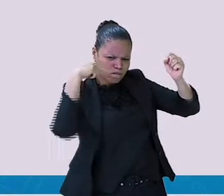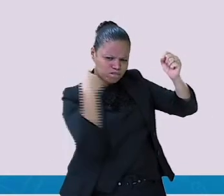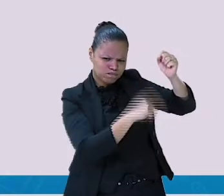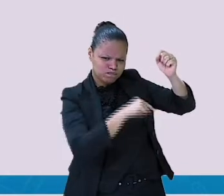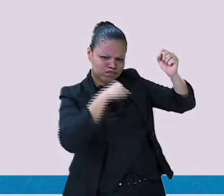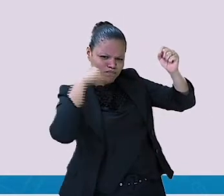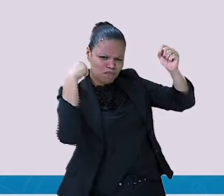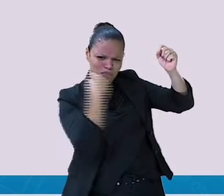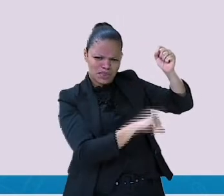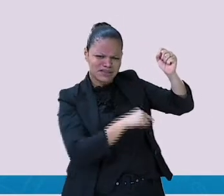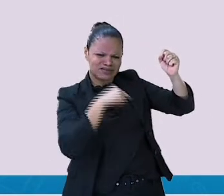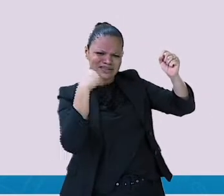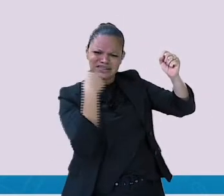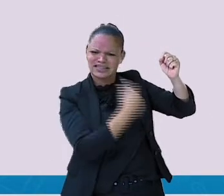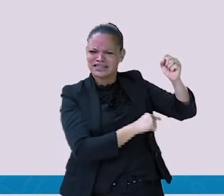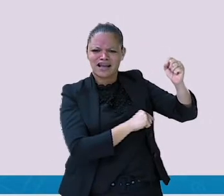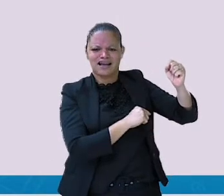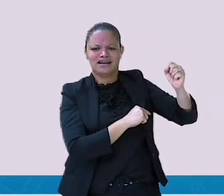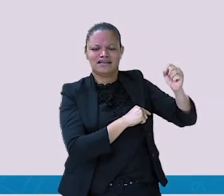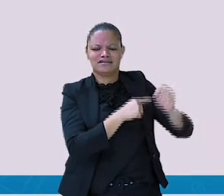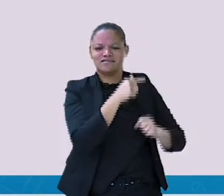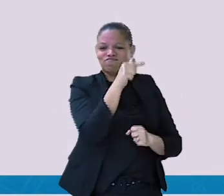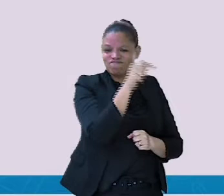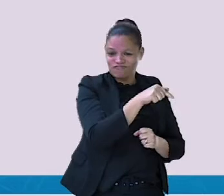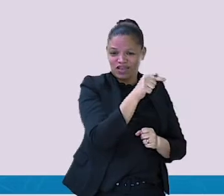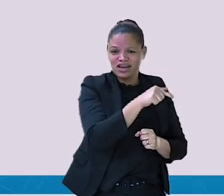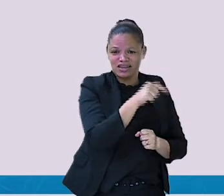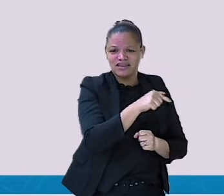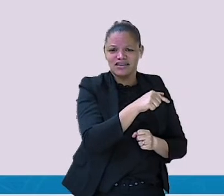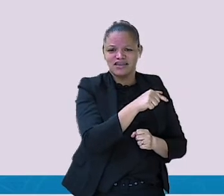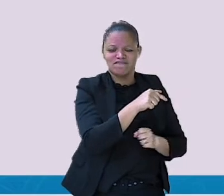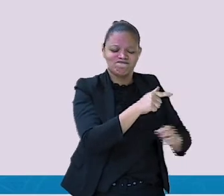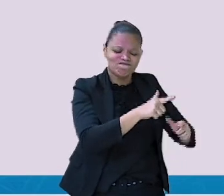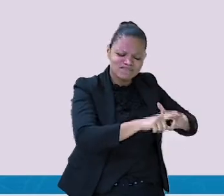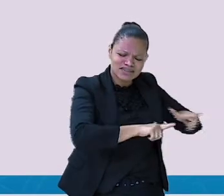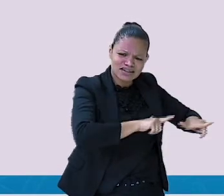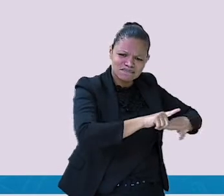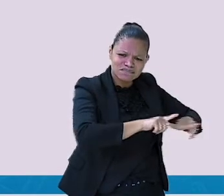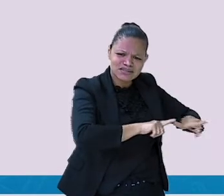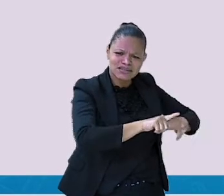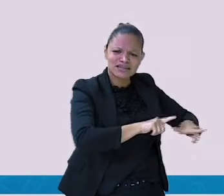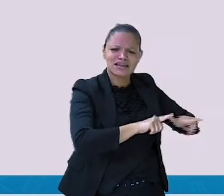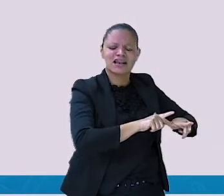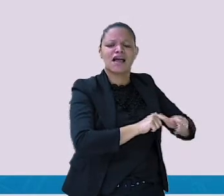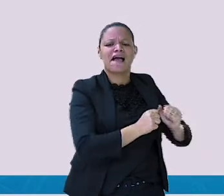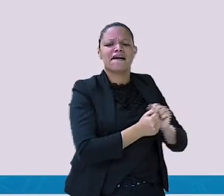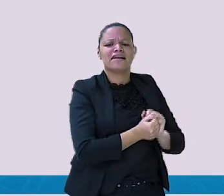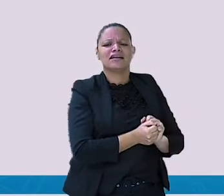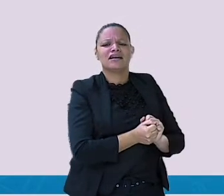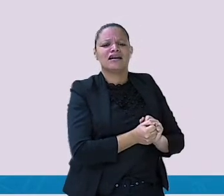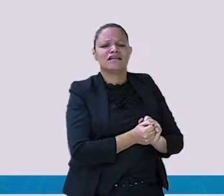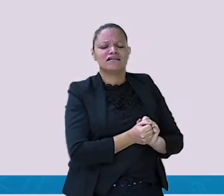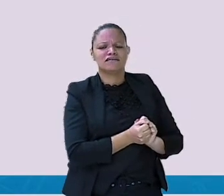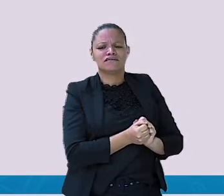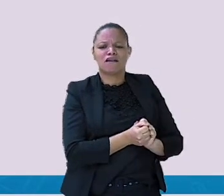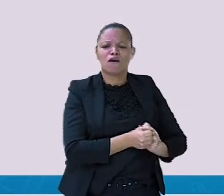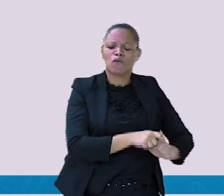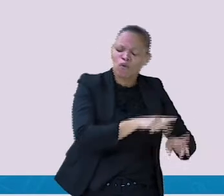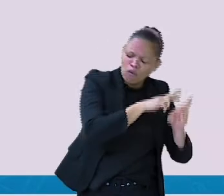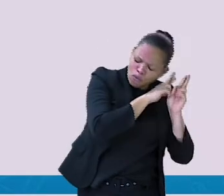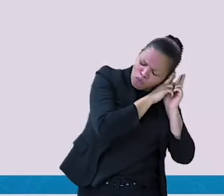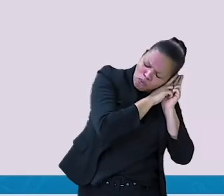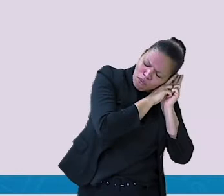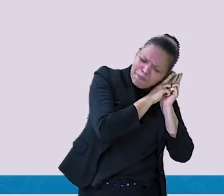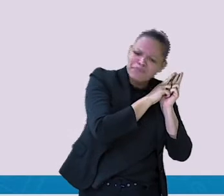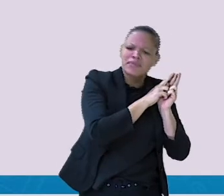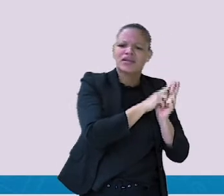ali, não poderiam circular durante o dia, somente mesmo para trabalhar. E nós temos aqui também